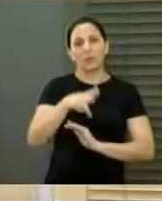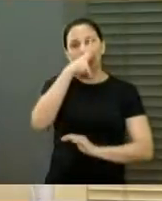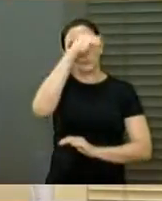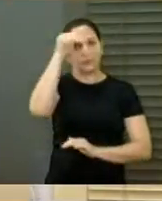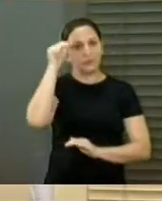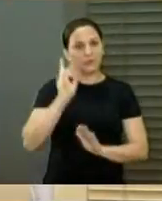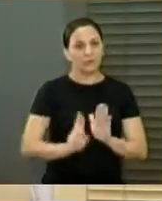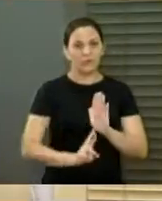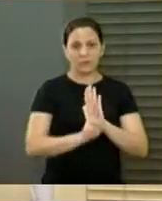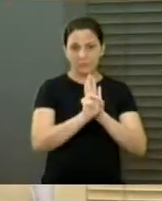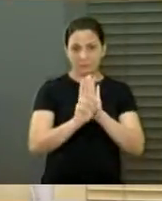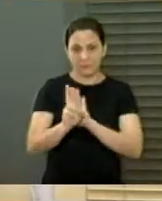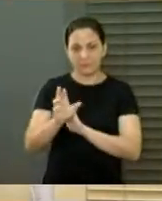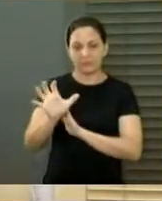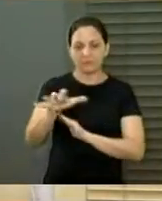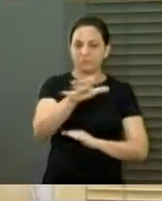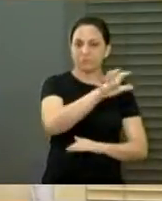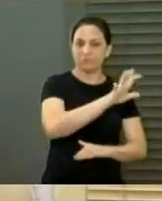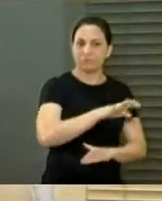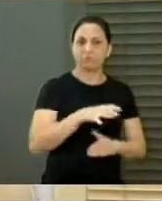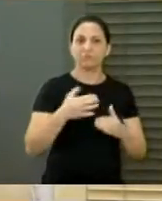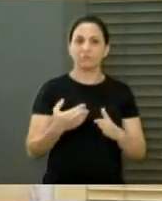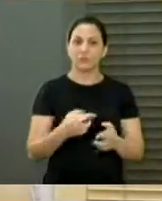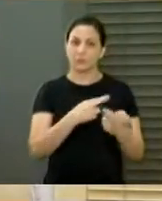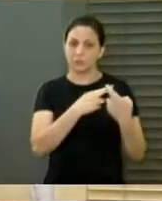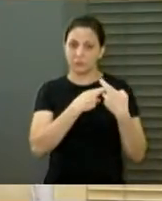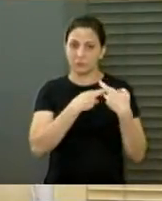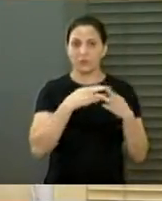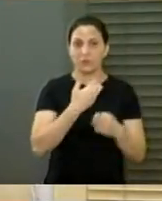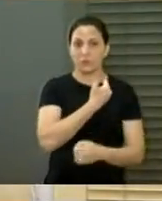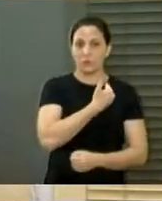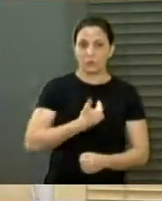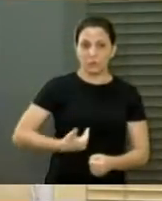representantes de cada área do governo. Desta forma,